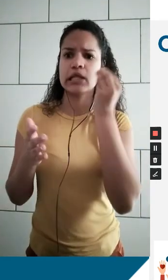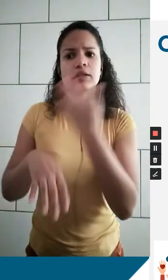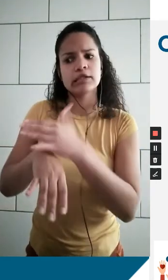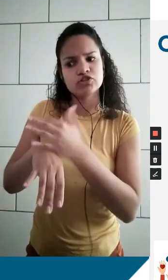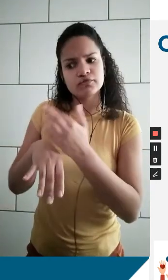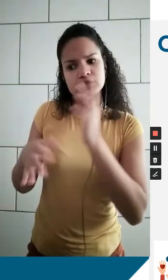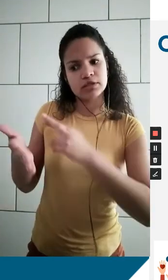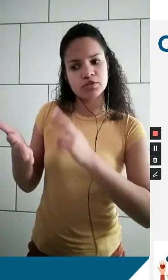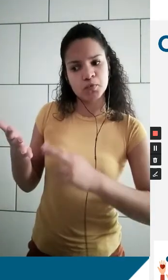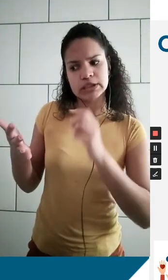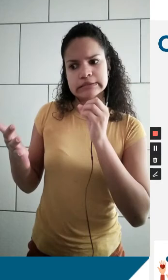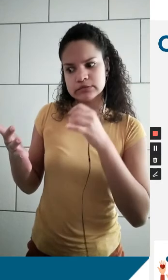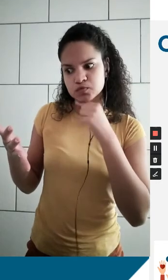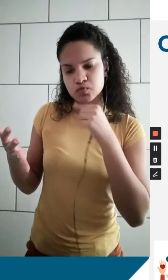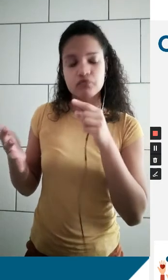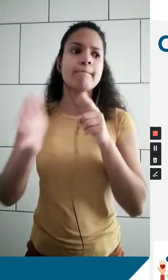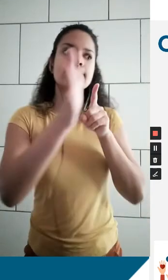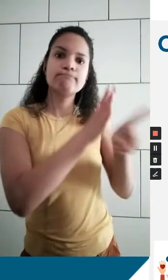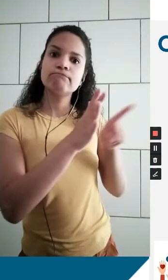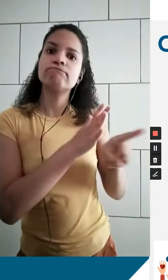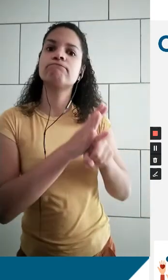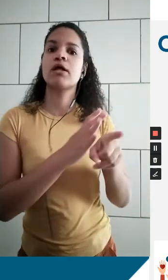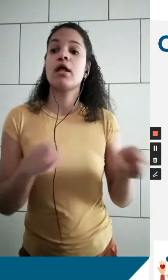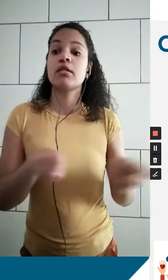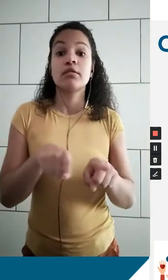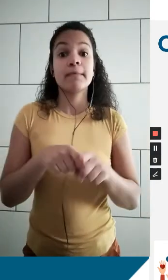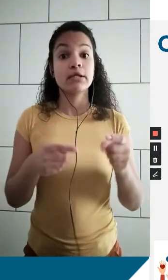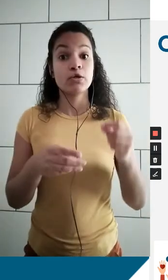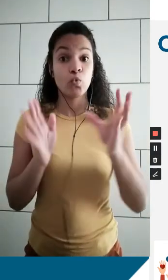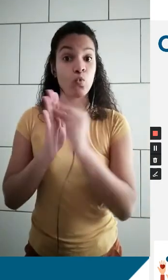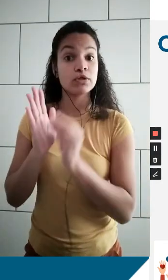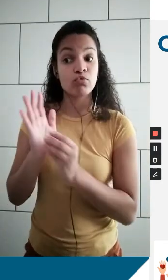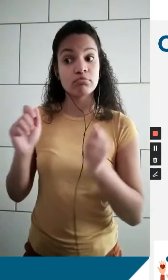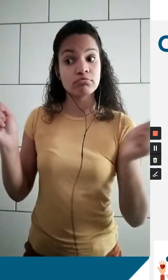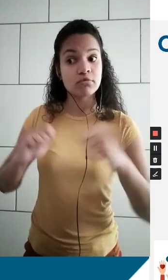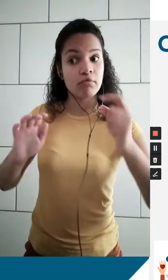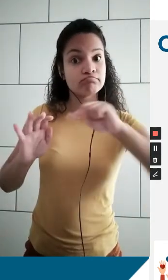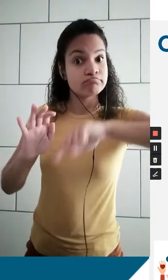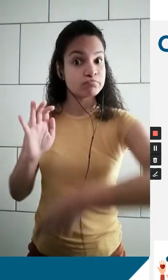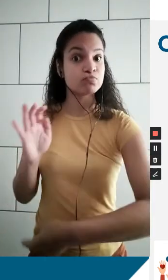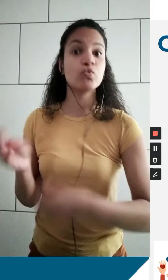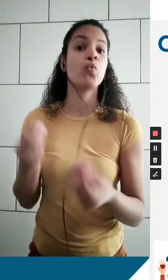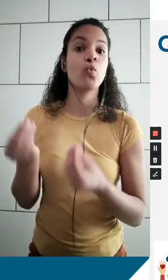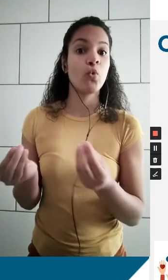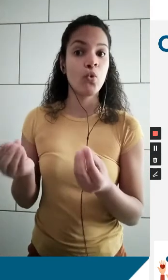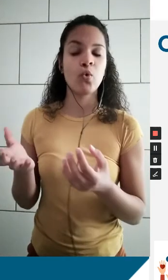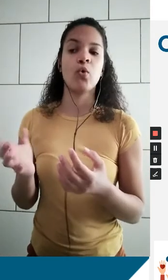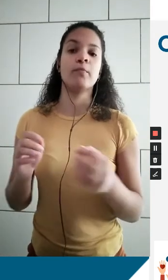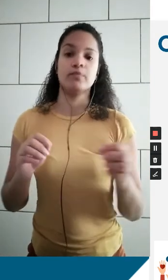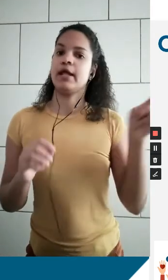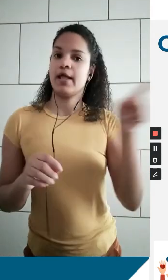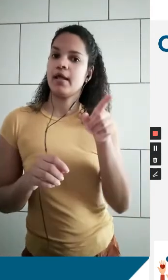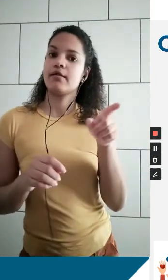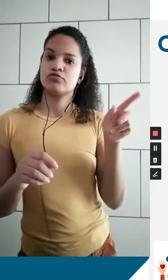atividades e discutam com os seus mediadores como esses conteúdos podem ser aprofundados a partir do